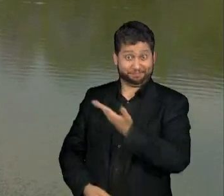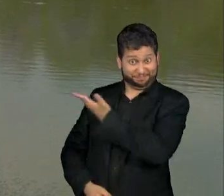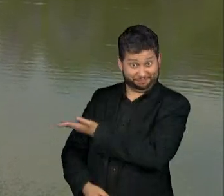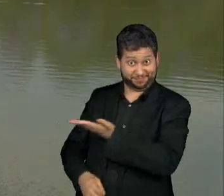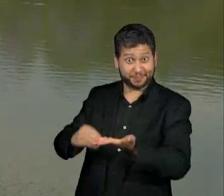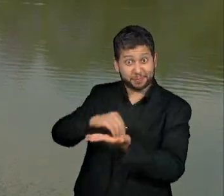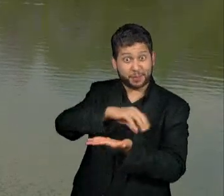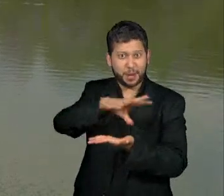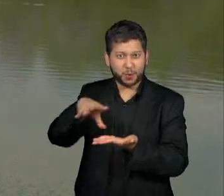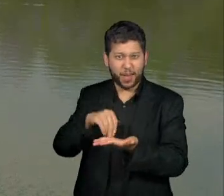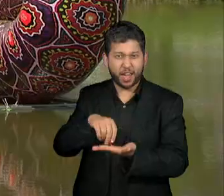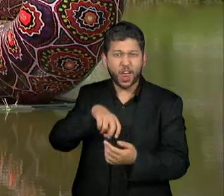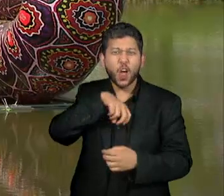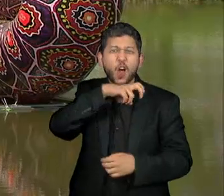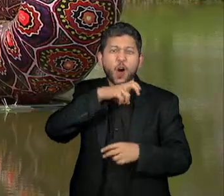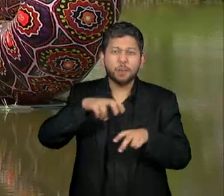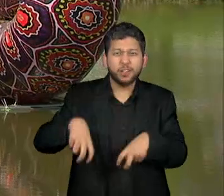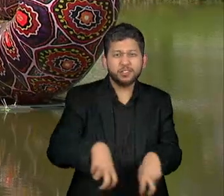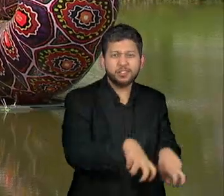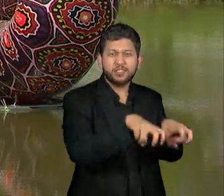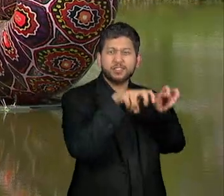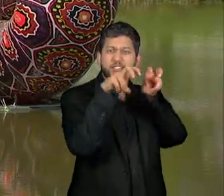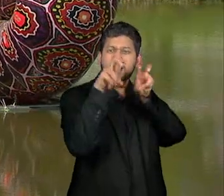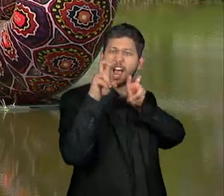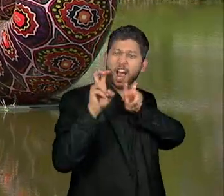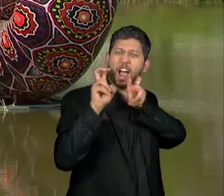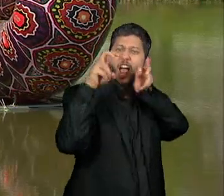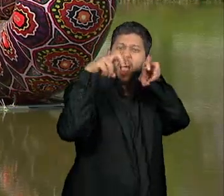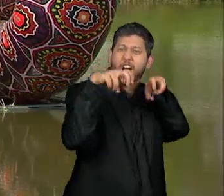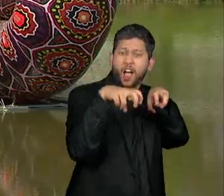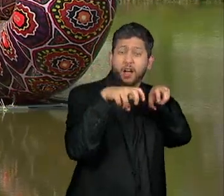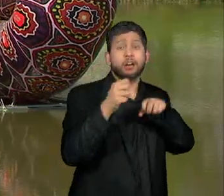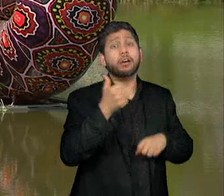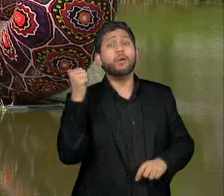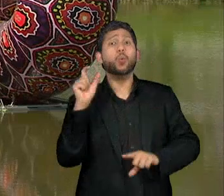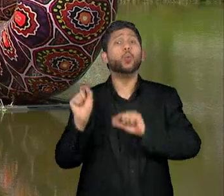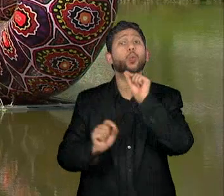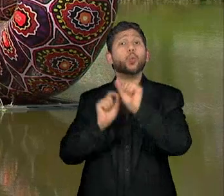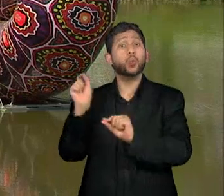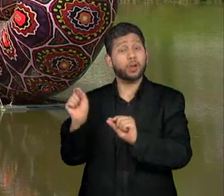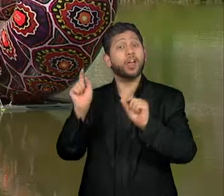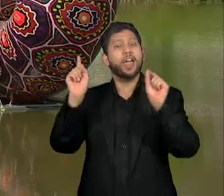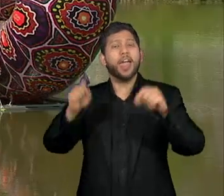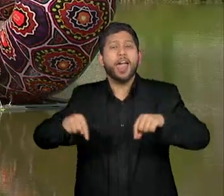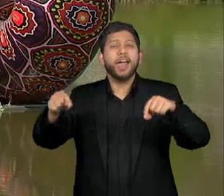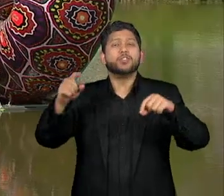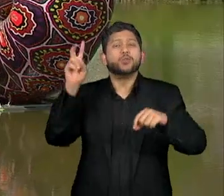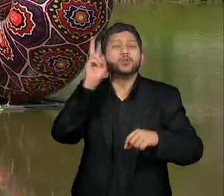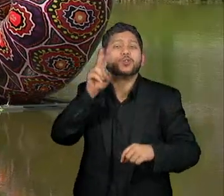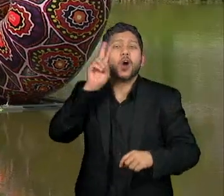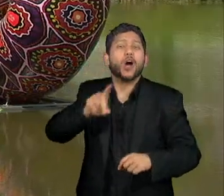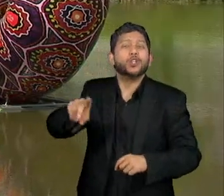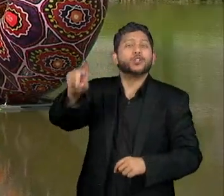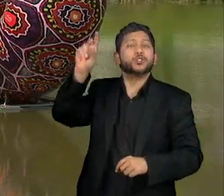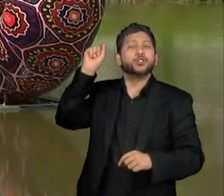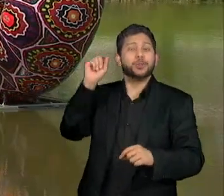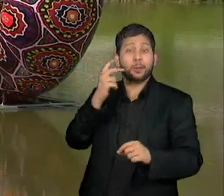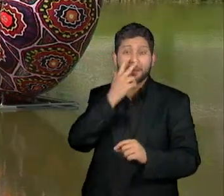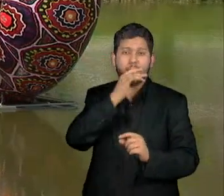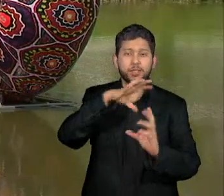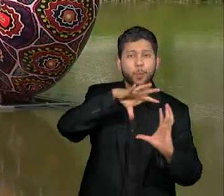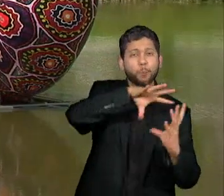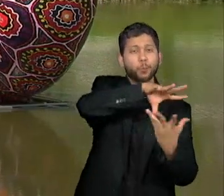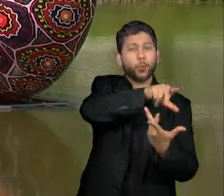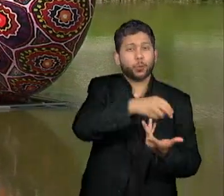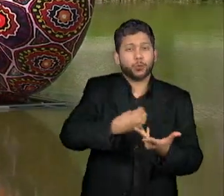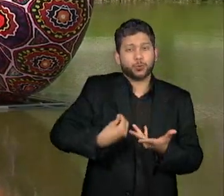serpentes amazônicas infláveis gigantes. Elas representam um ser fantástico que atravessa mundos. São